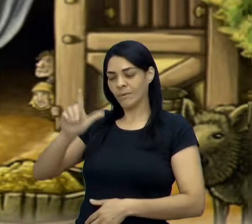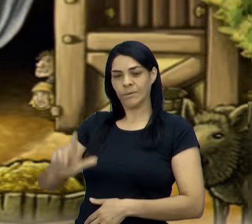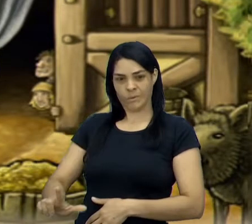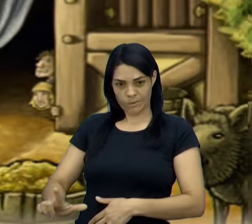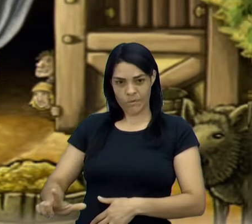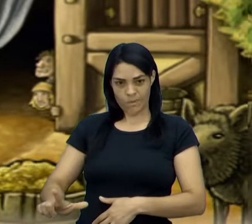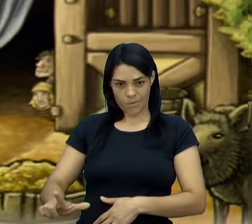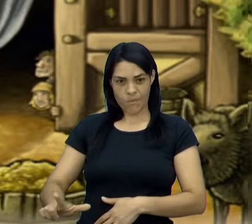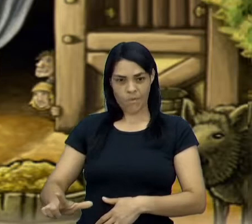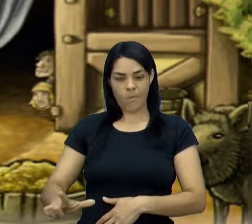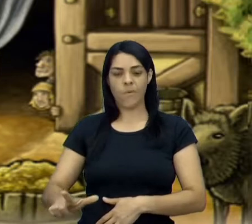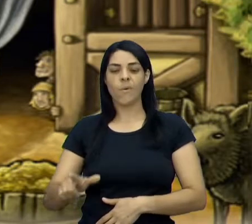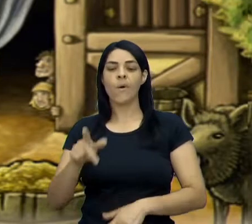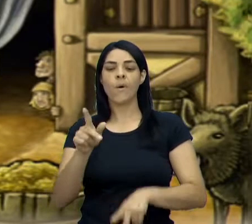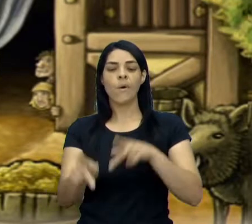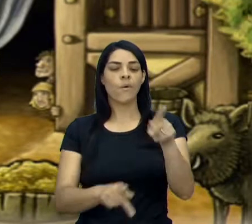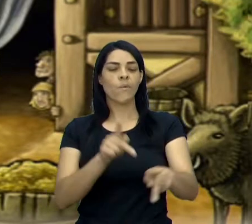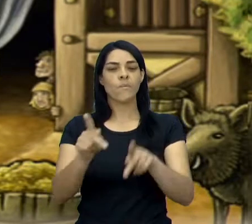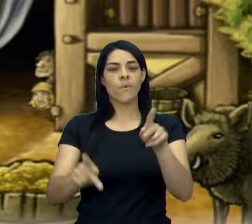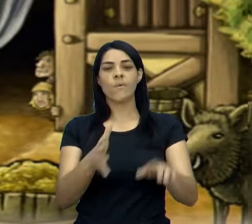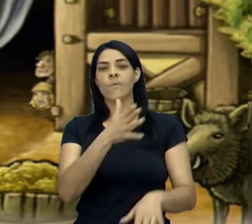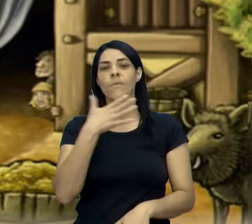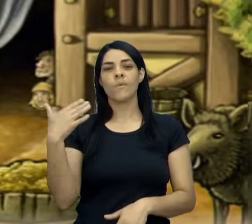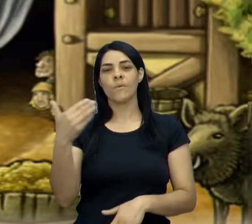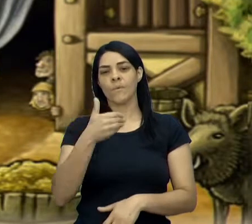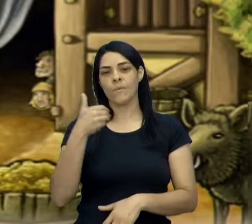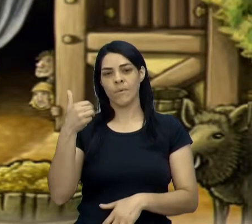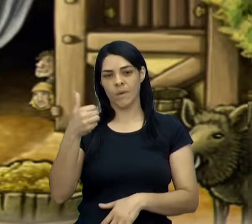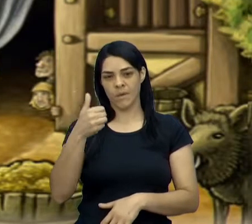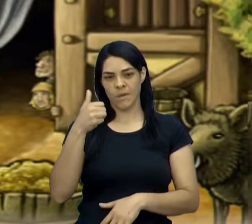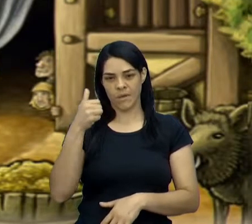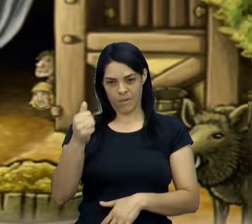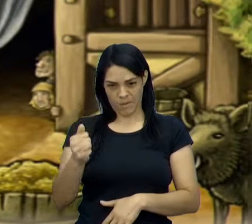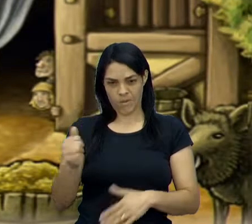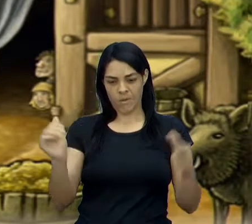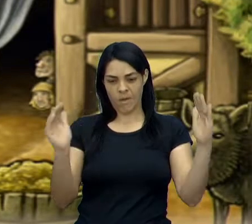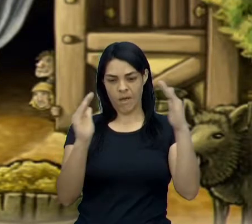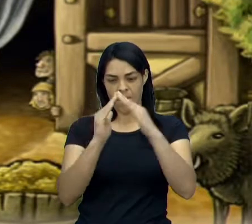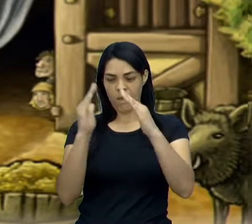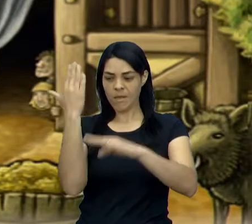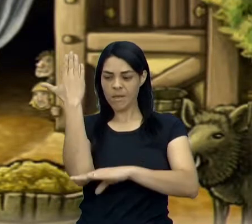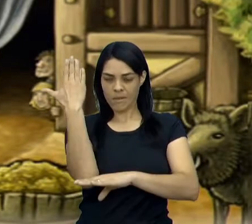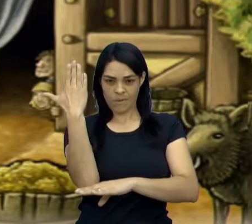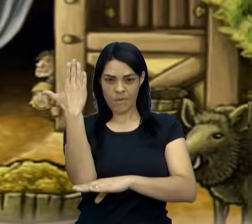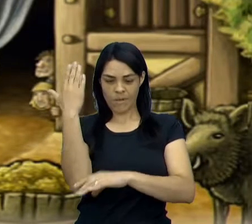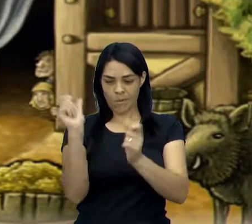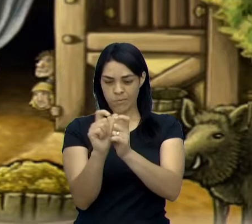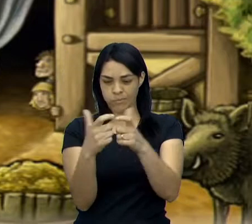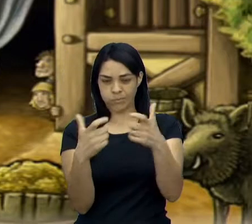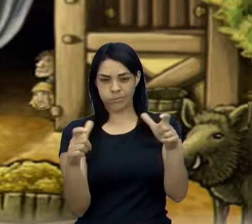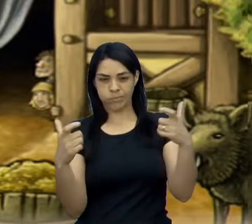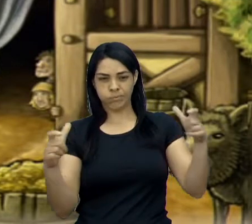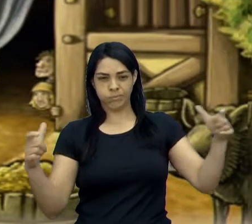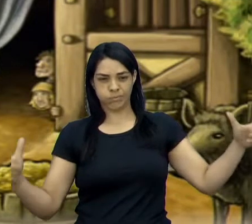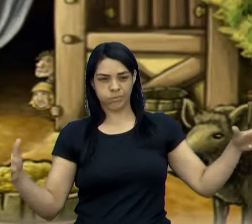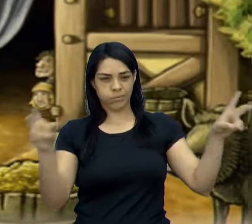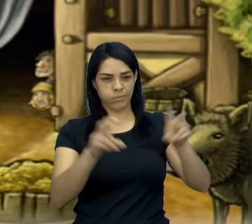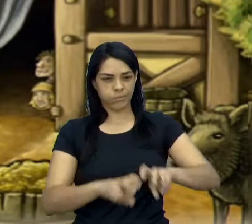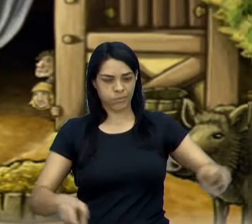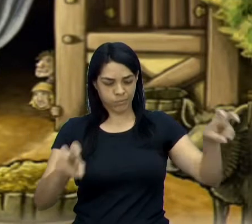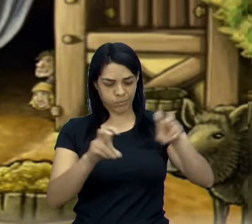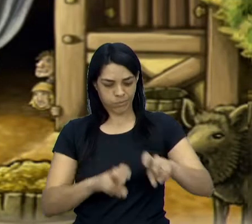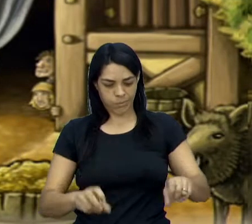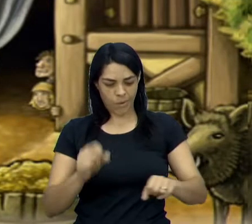povo melhora e aumenta o número de suas humildes casas de madeira. Os campos devem ser arados,